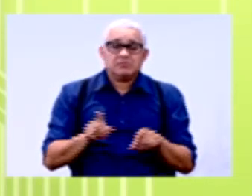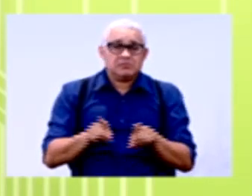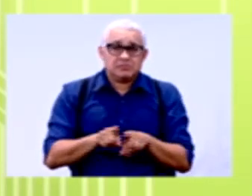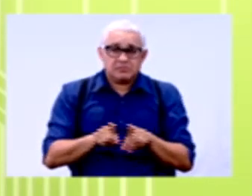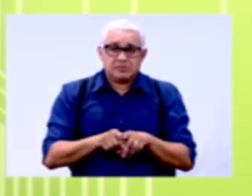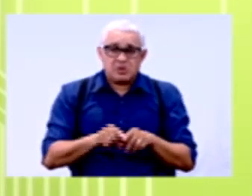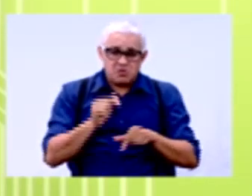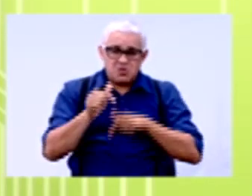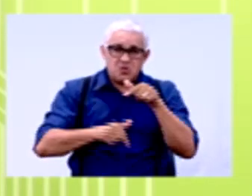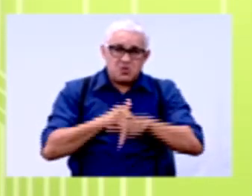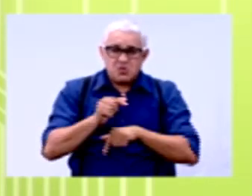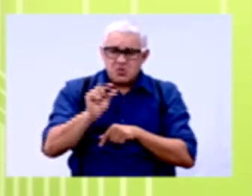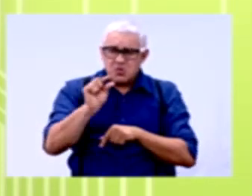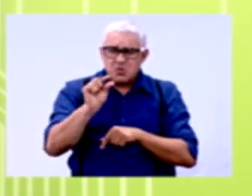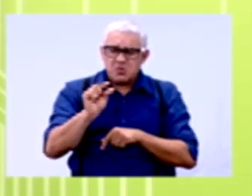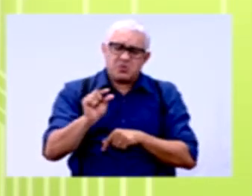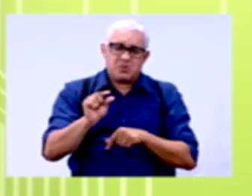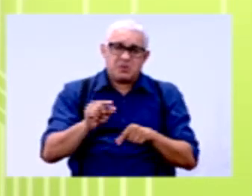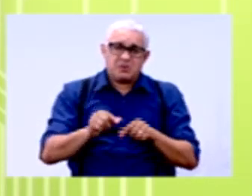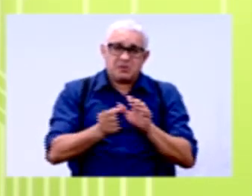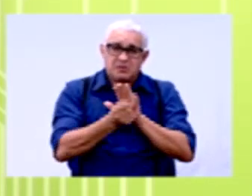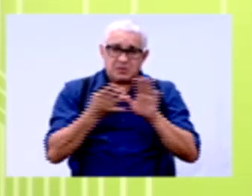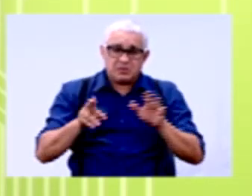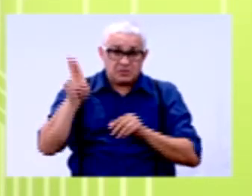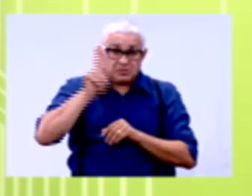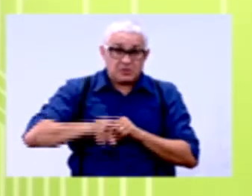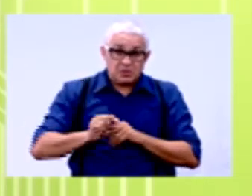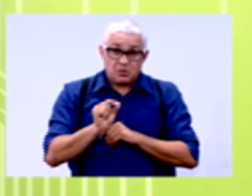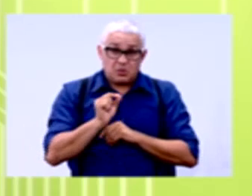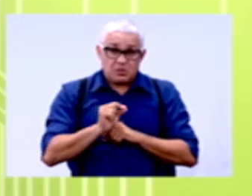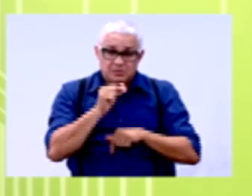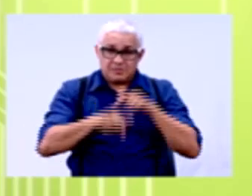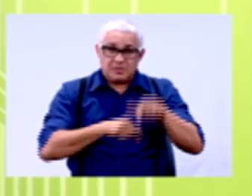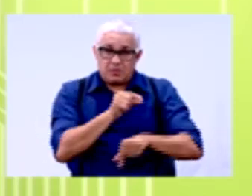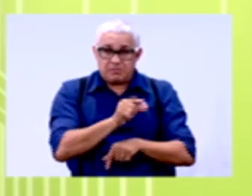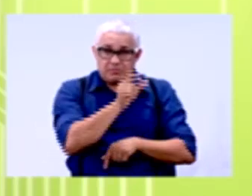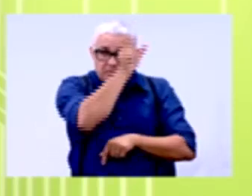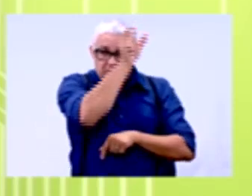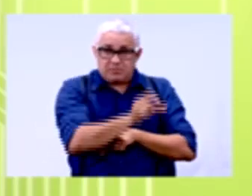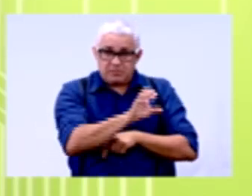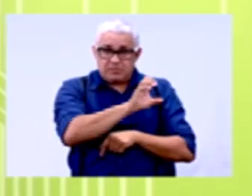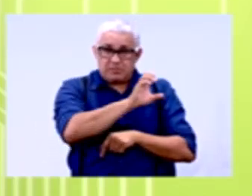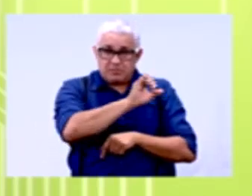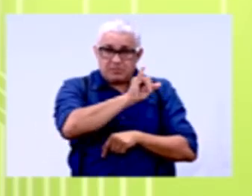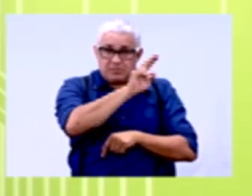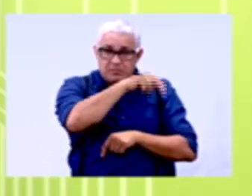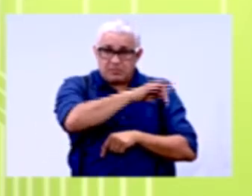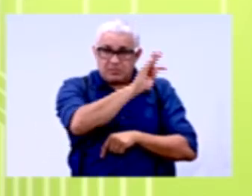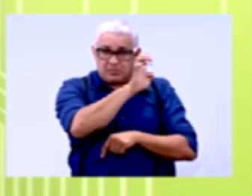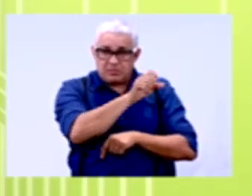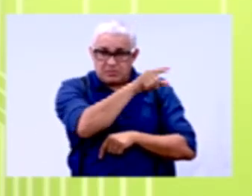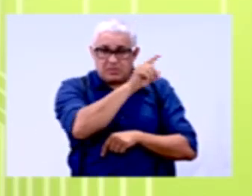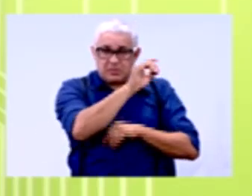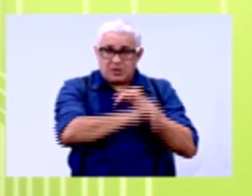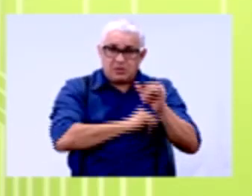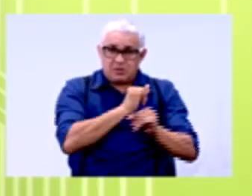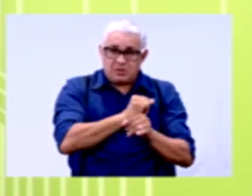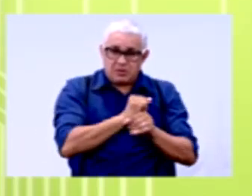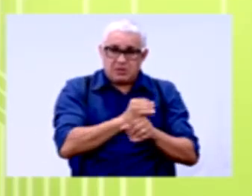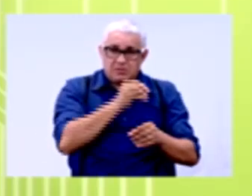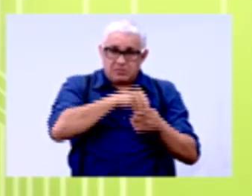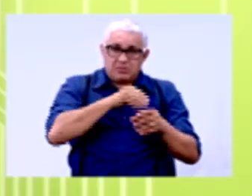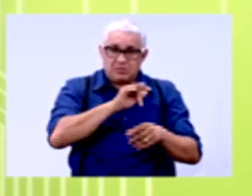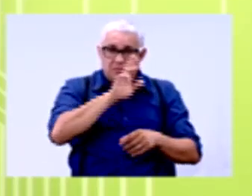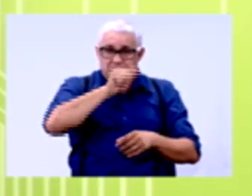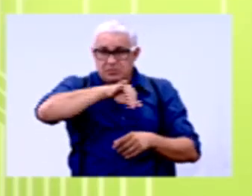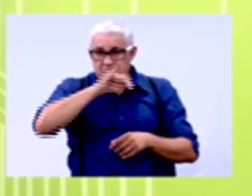pouco o trabalho da sua aplicação e use mais o trabalho, de repente, do cliente, né? Funcionamento do navegador, das funções dentro do